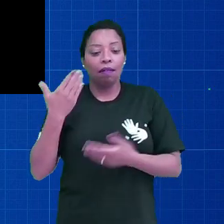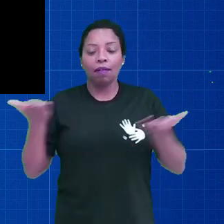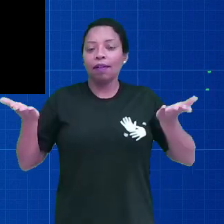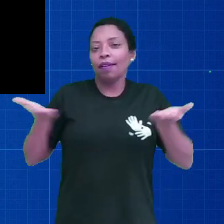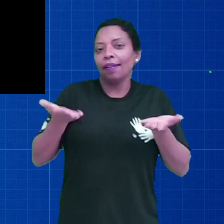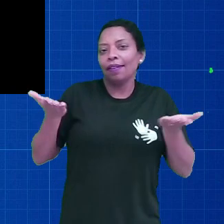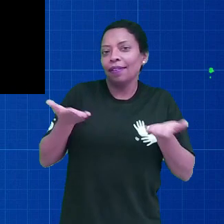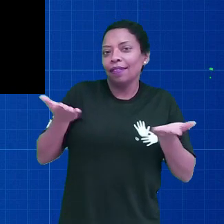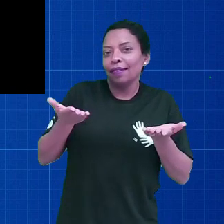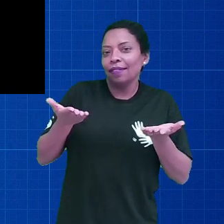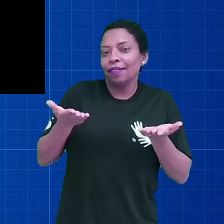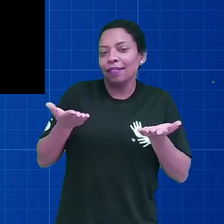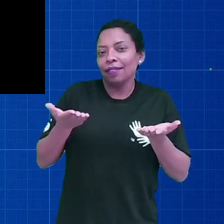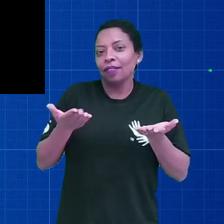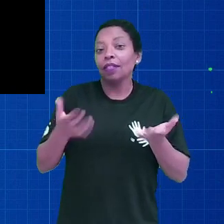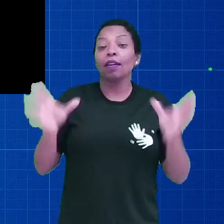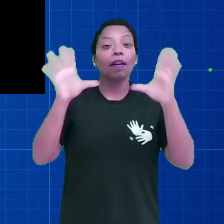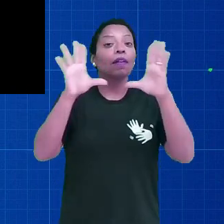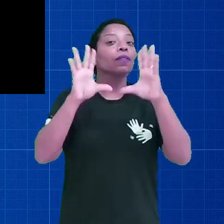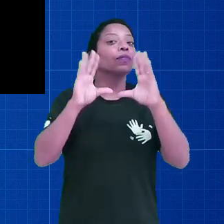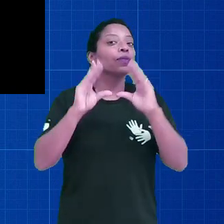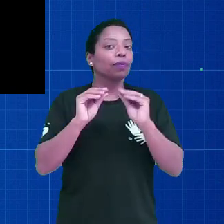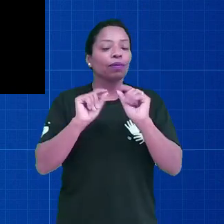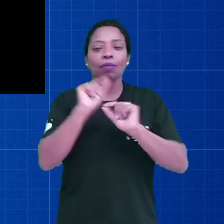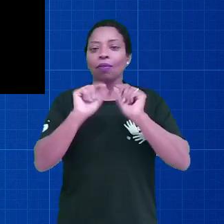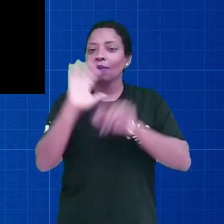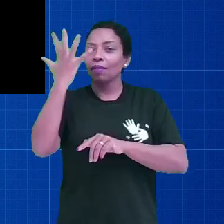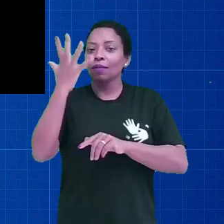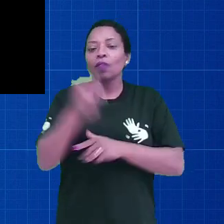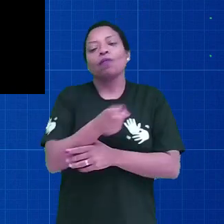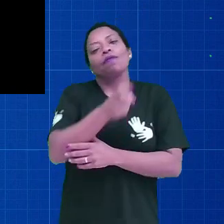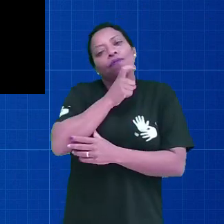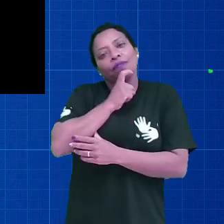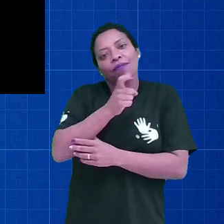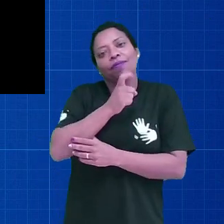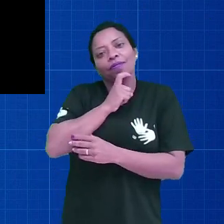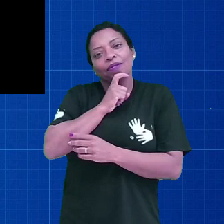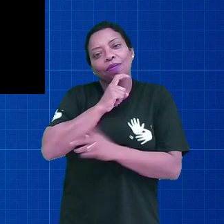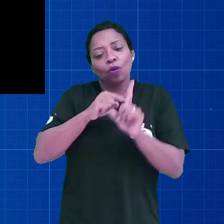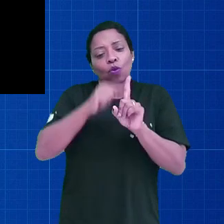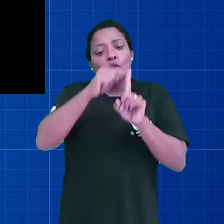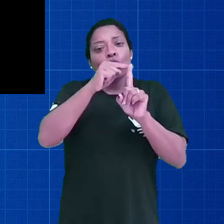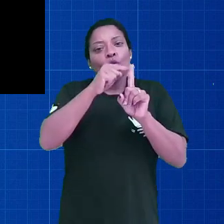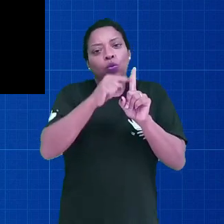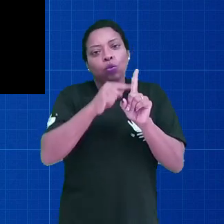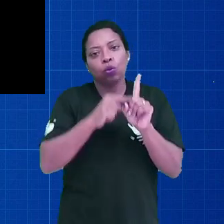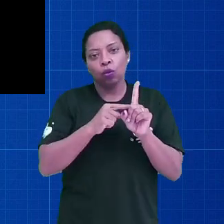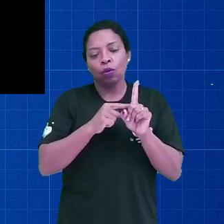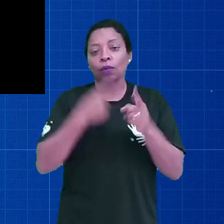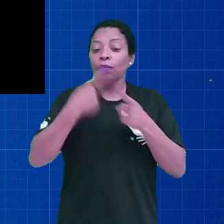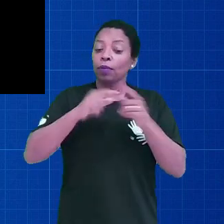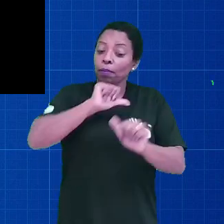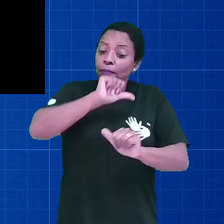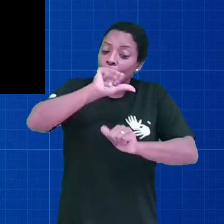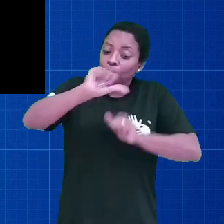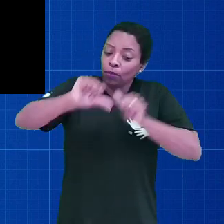Né? E durante a noite, você vai ter temperaturas mais baixas também. Então, quando você muda